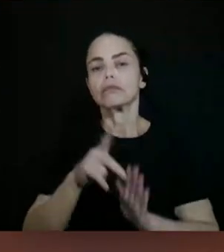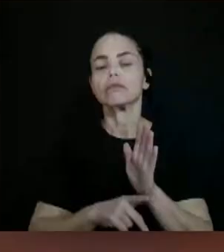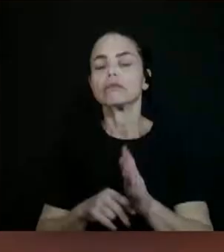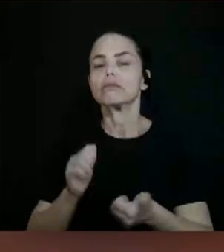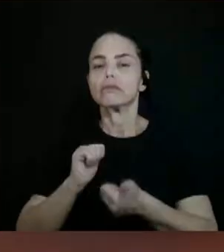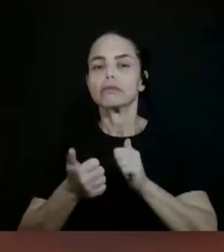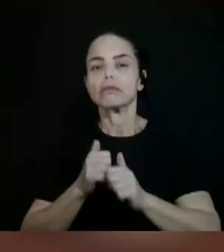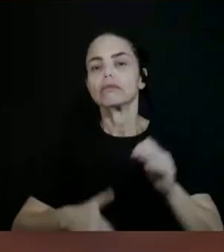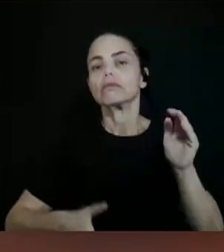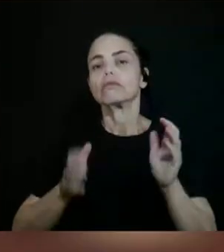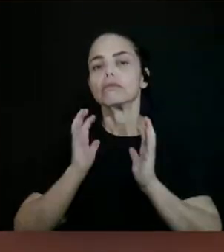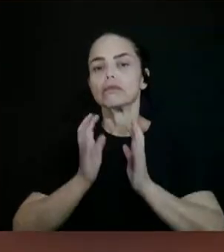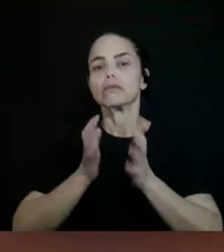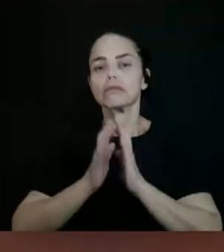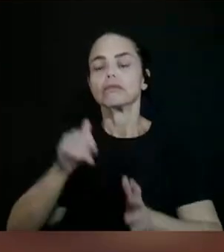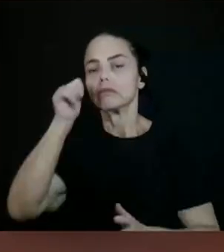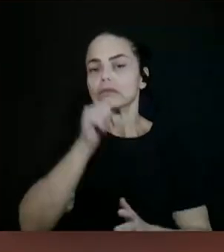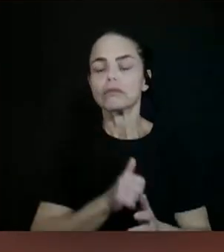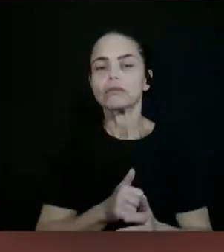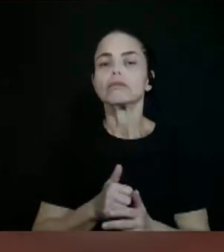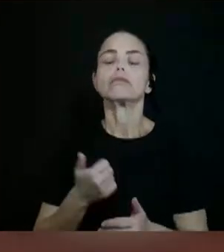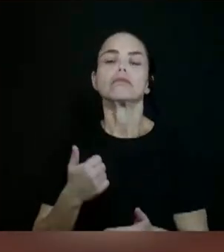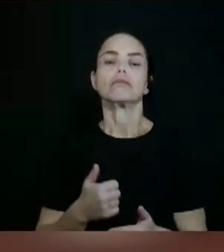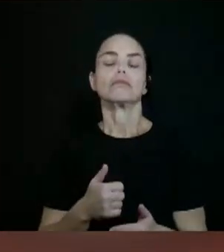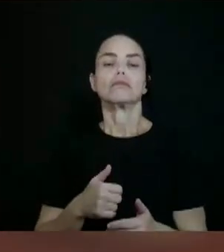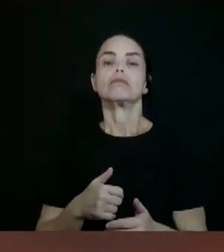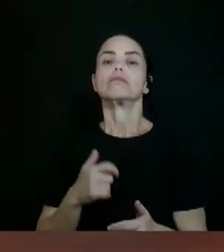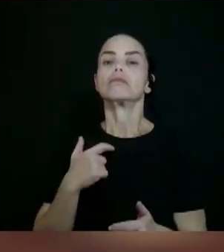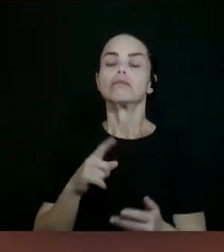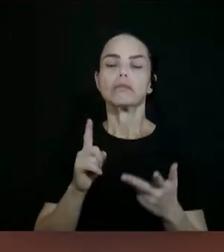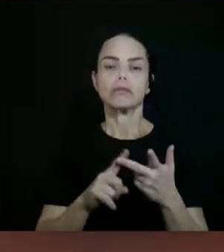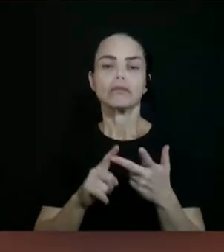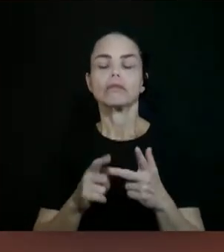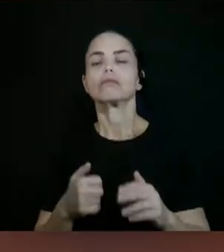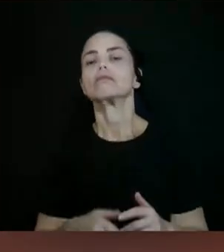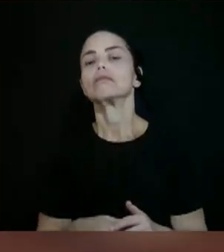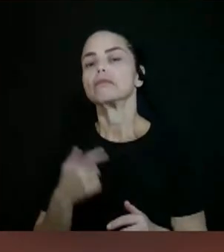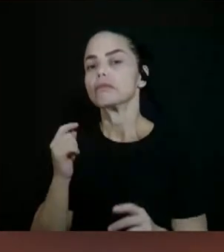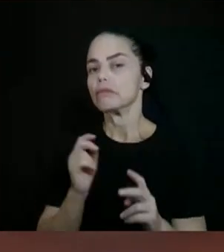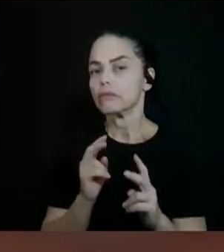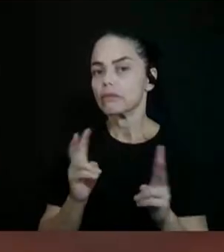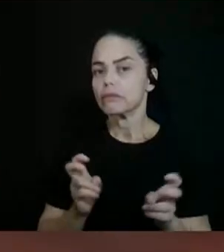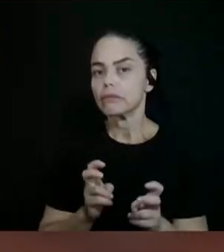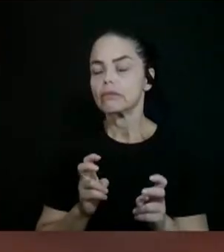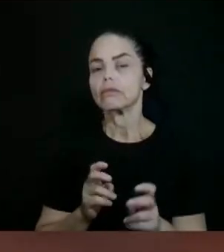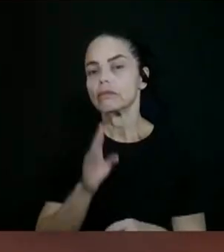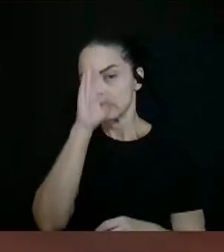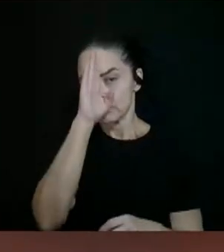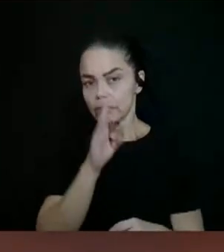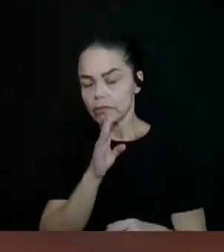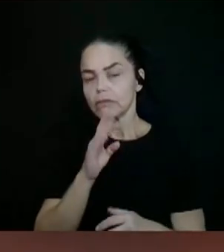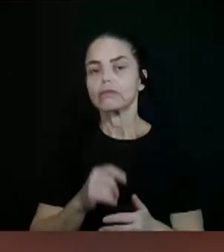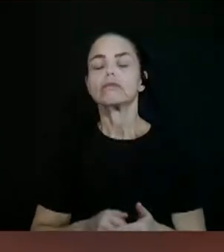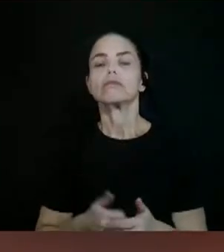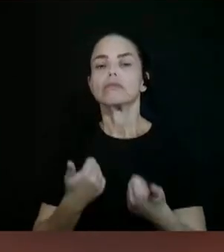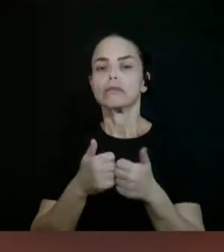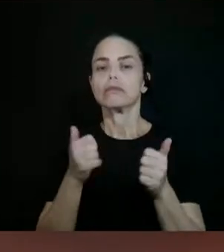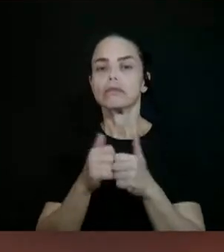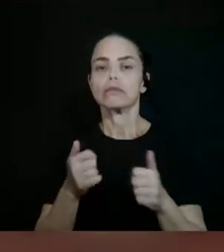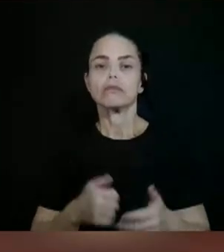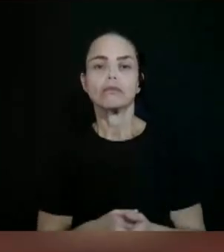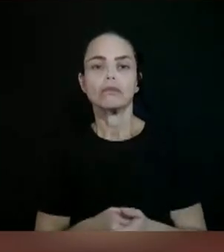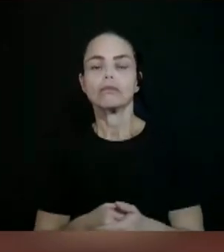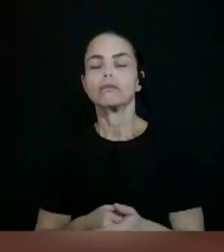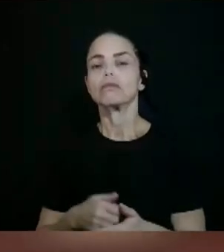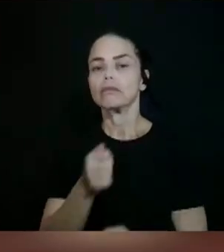cria diretriz para o futebol feminino, um outro projeto que trata da isenção de passagem de ônibus para alunos que vão